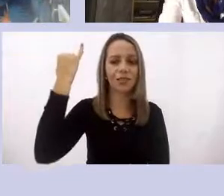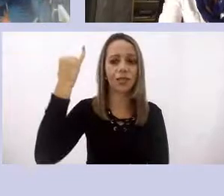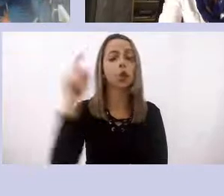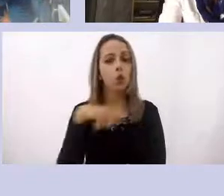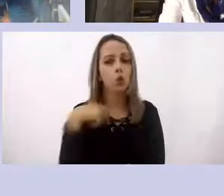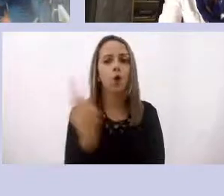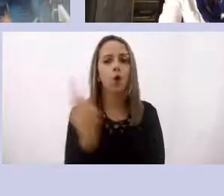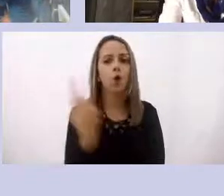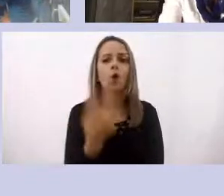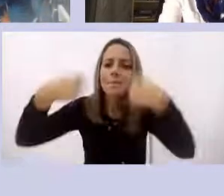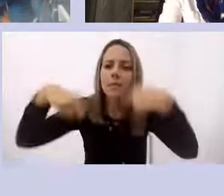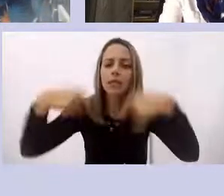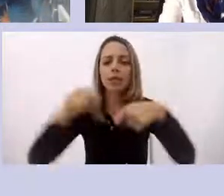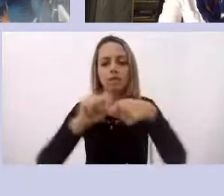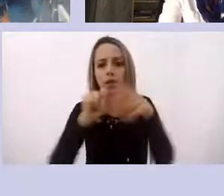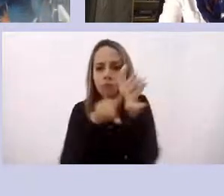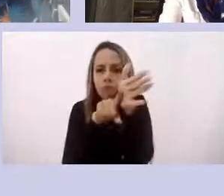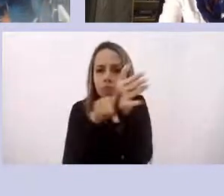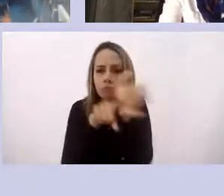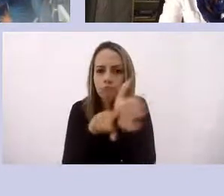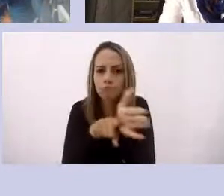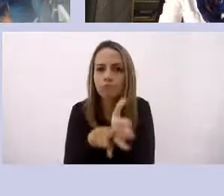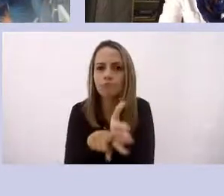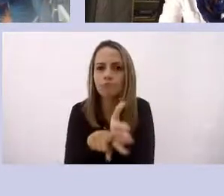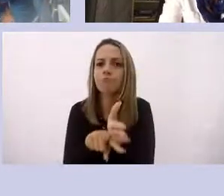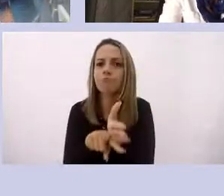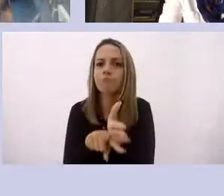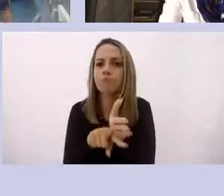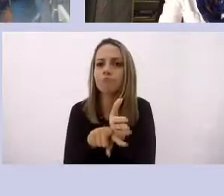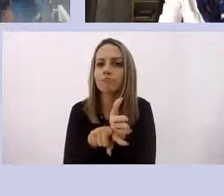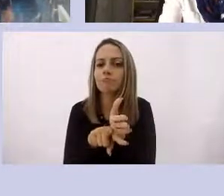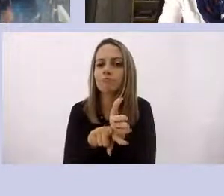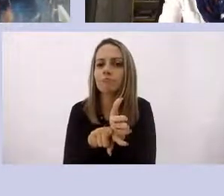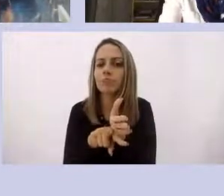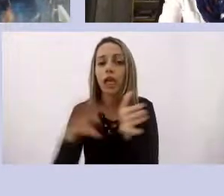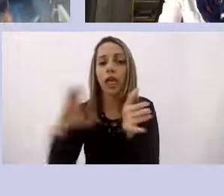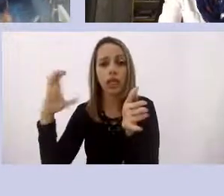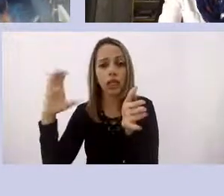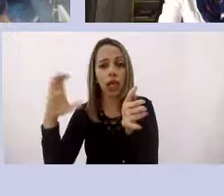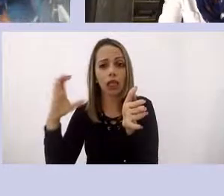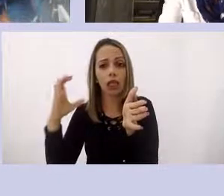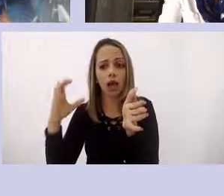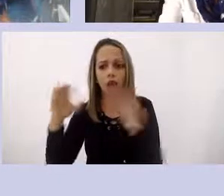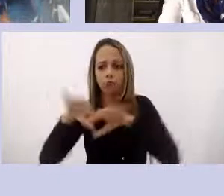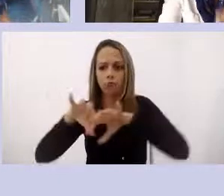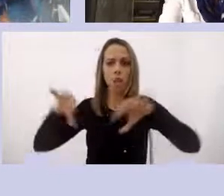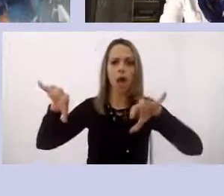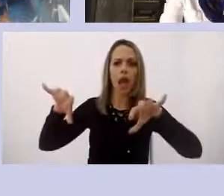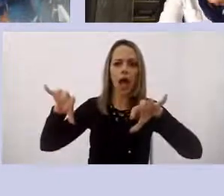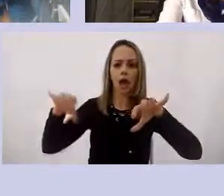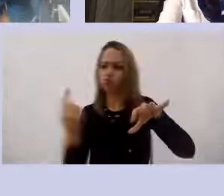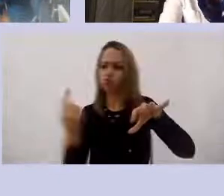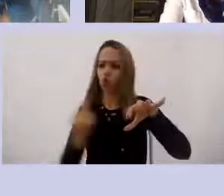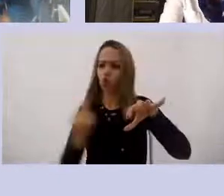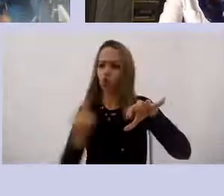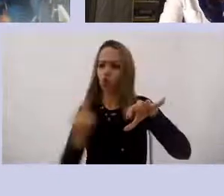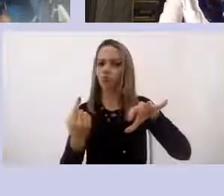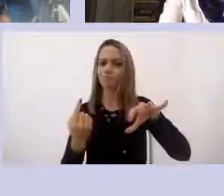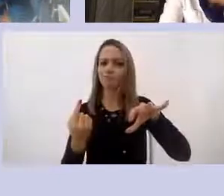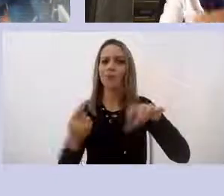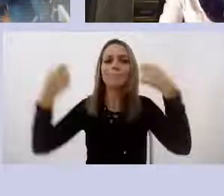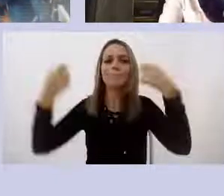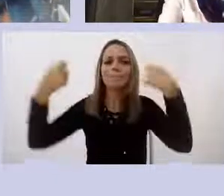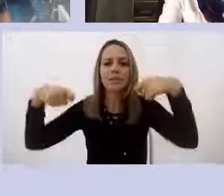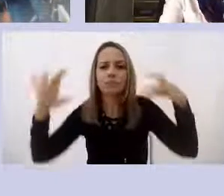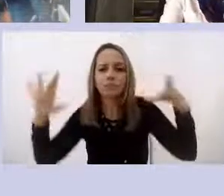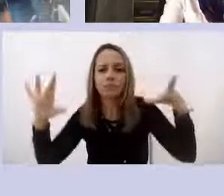lobos solitários. Agora, essa pandemia prova que é o momento de trabalharmos juntos, sem fronteiras de áreas,